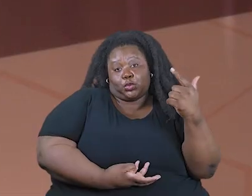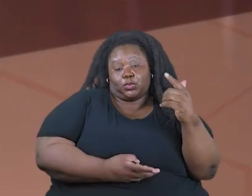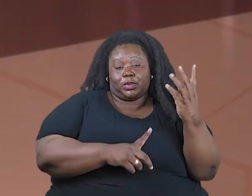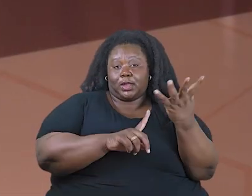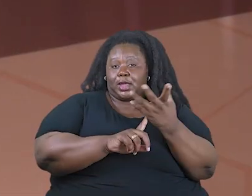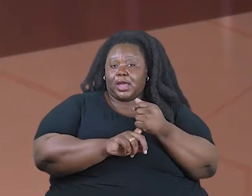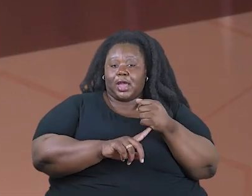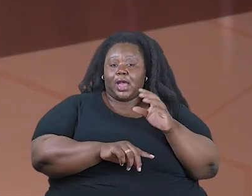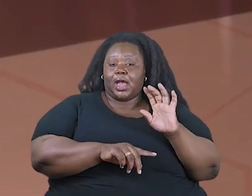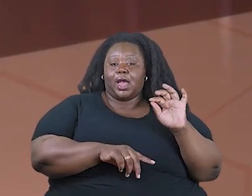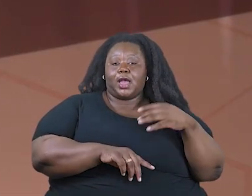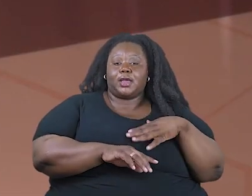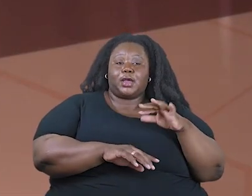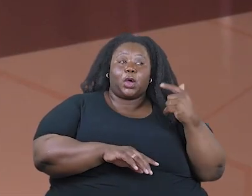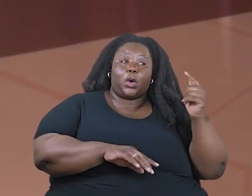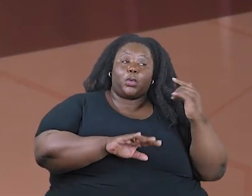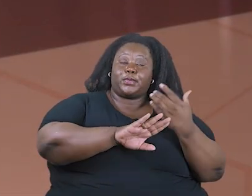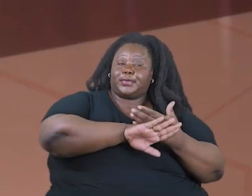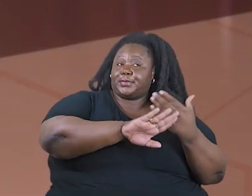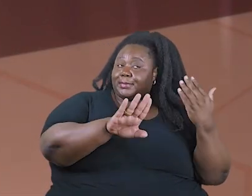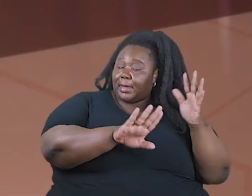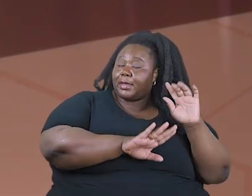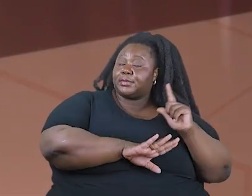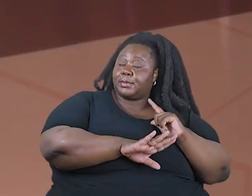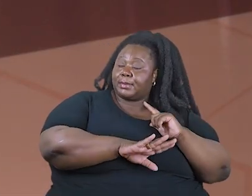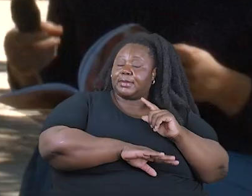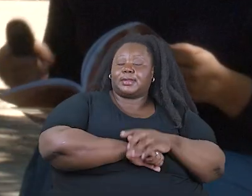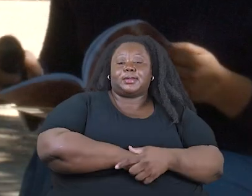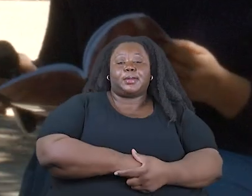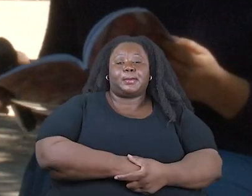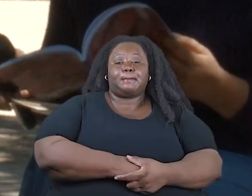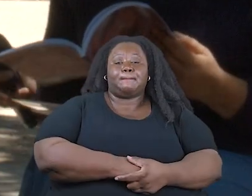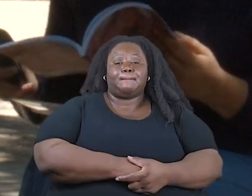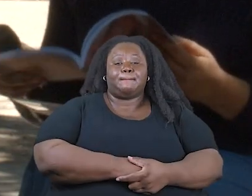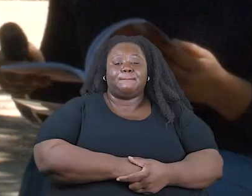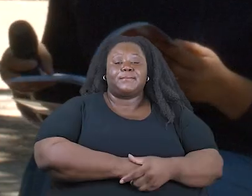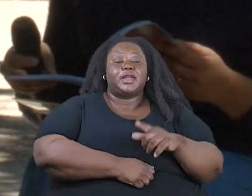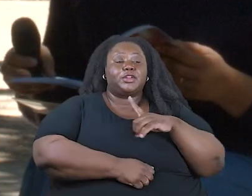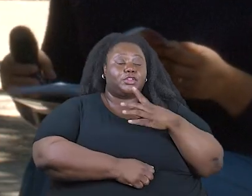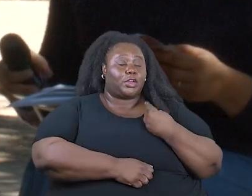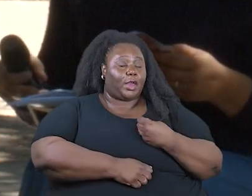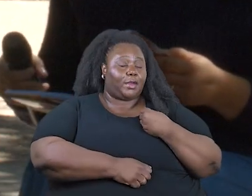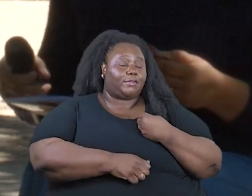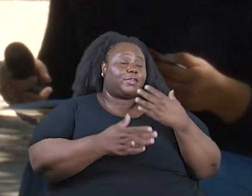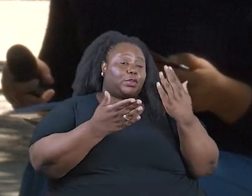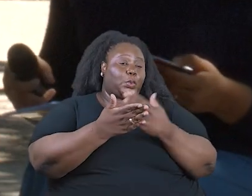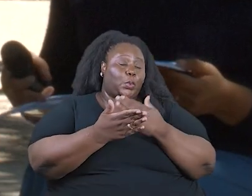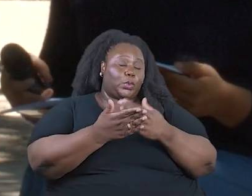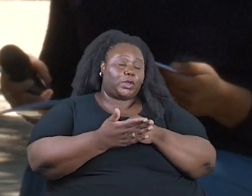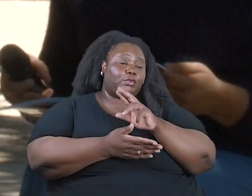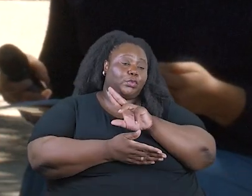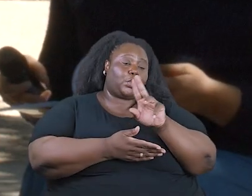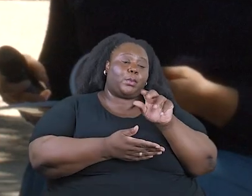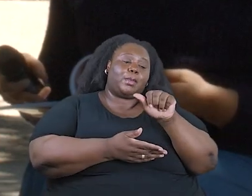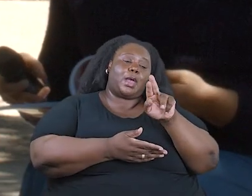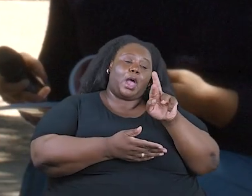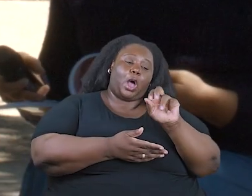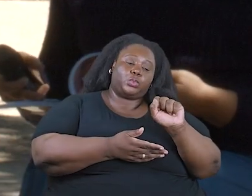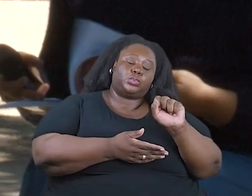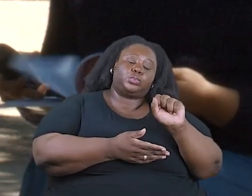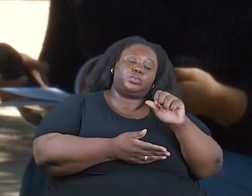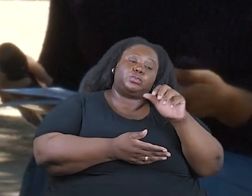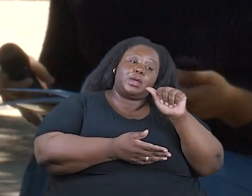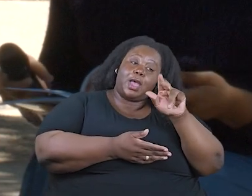ser na reserva técnica ou em exposição, né? Aí estava lá esse livro que se chama Autorretrato. E esse livro do